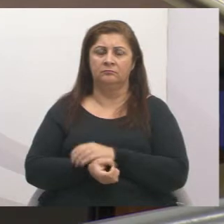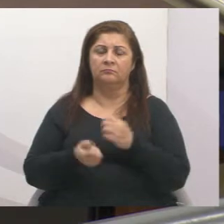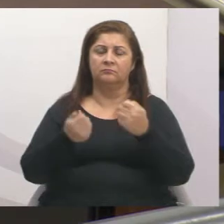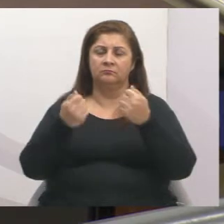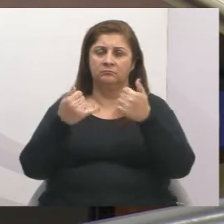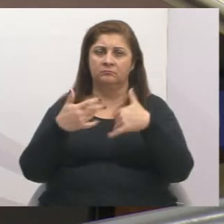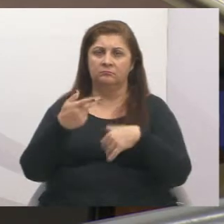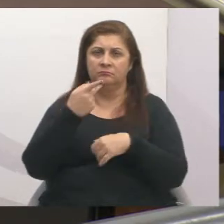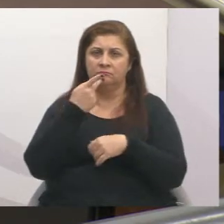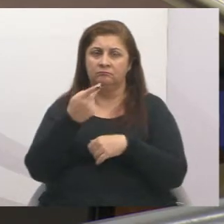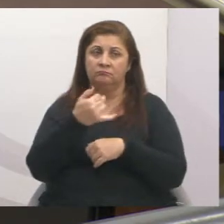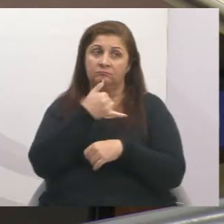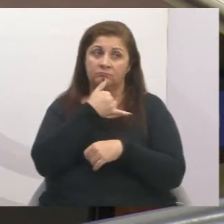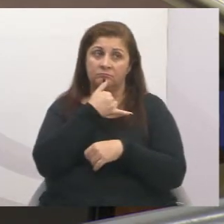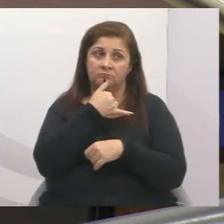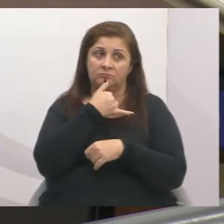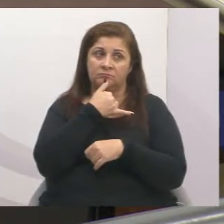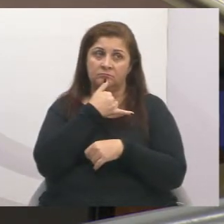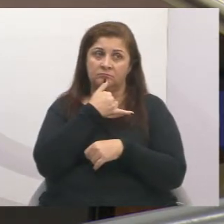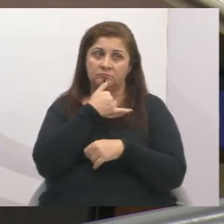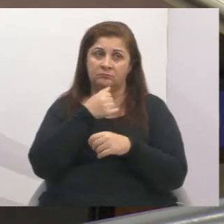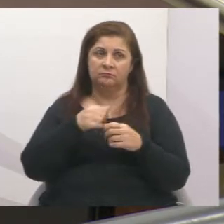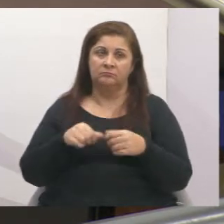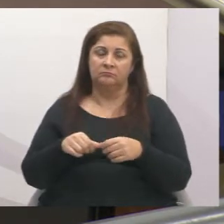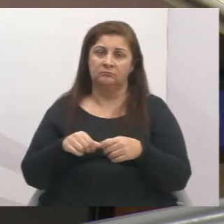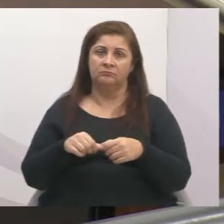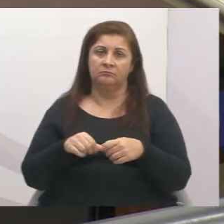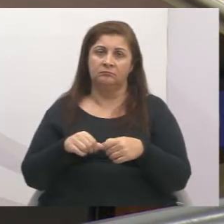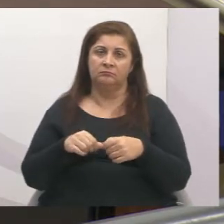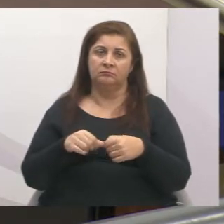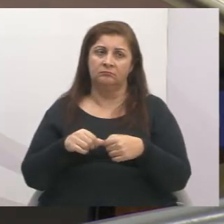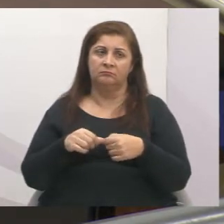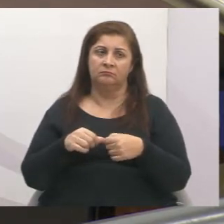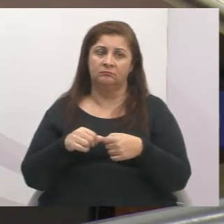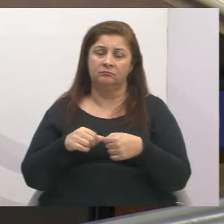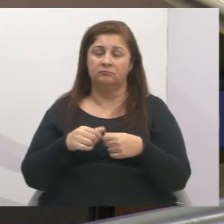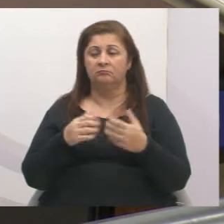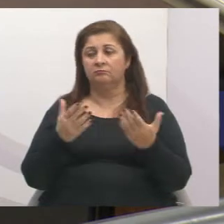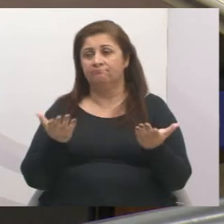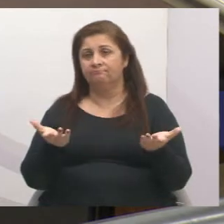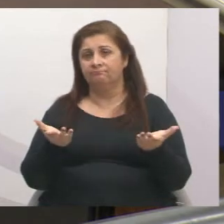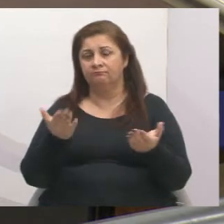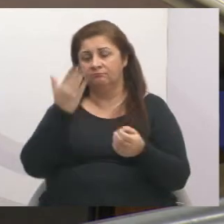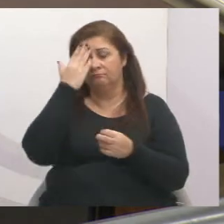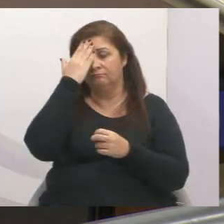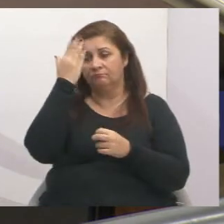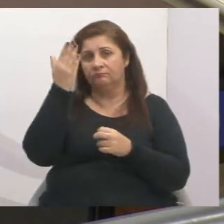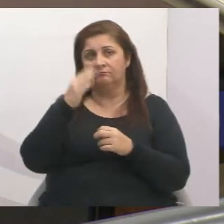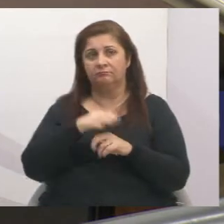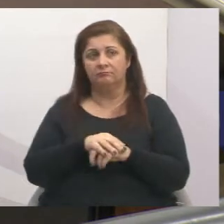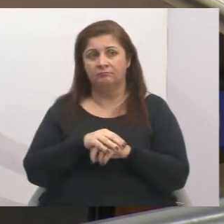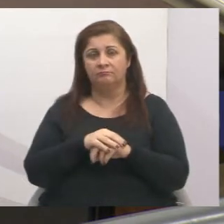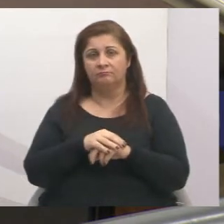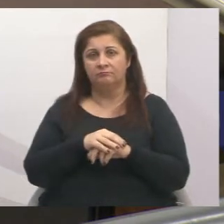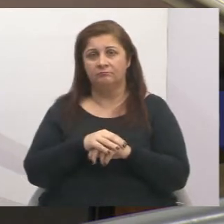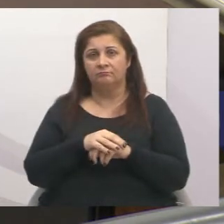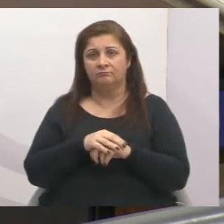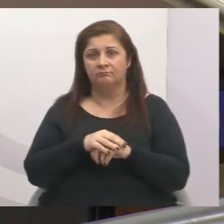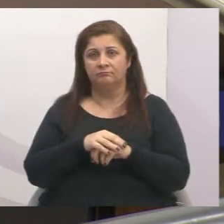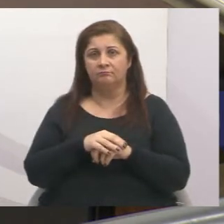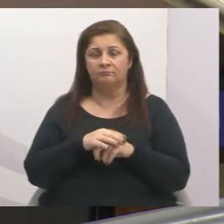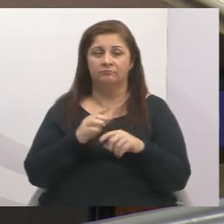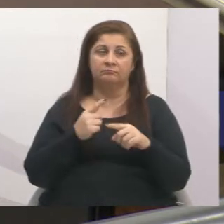coisa, triste, né, para a gente ter que dizer, olha, obrigada por vocês terem abrandado